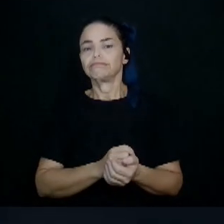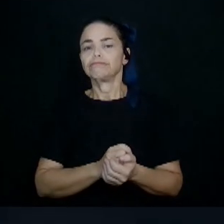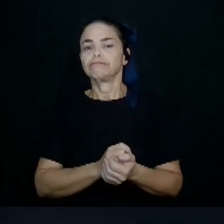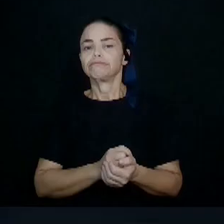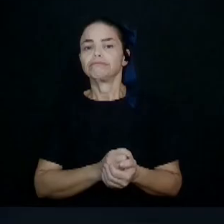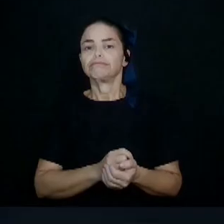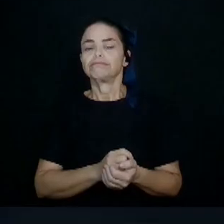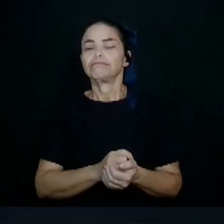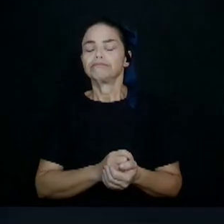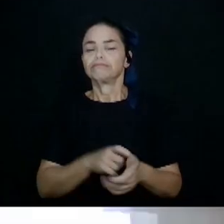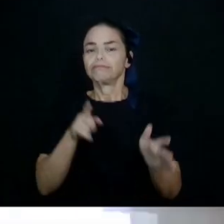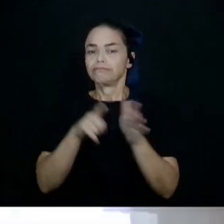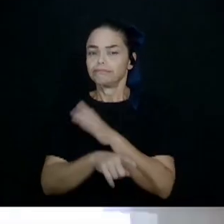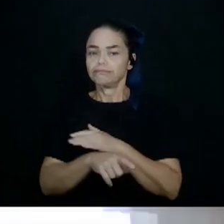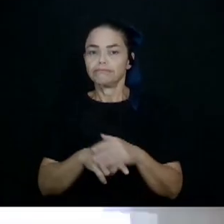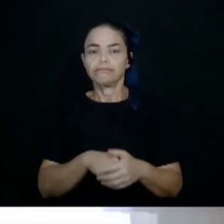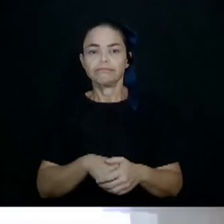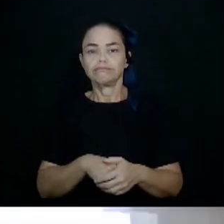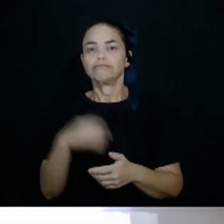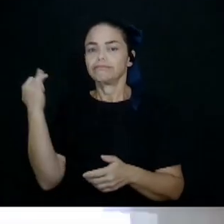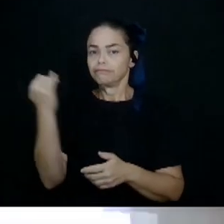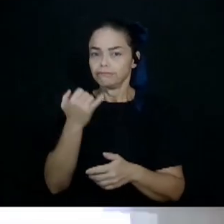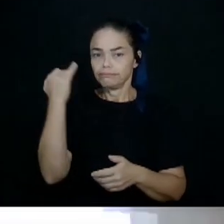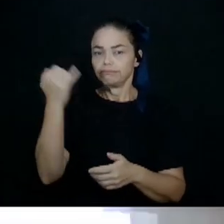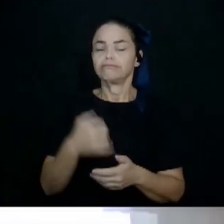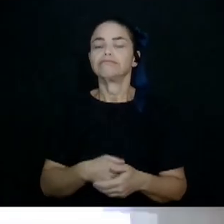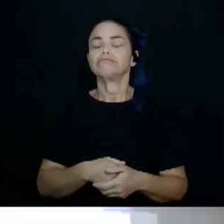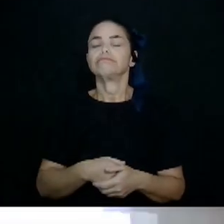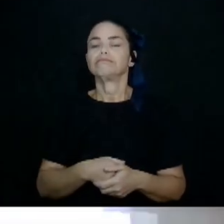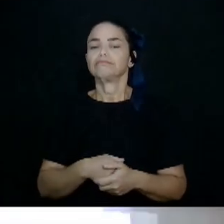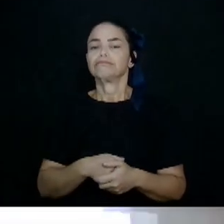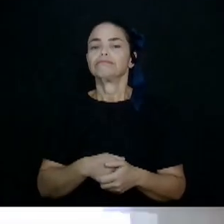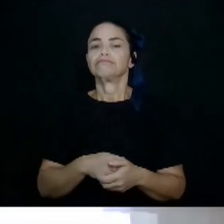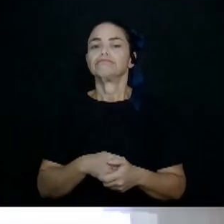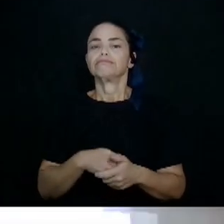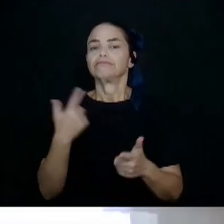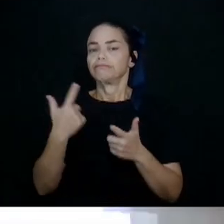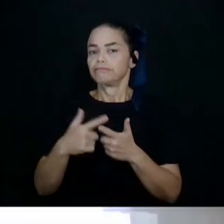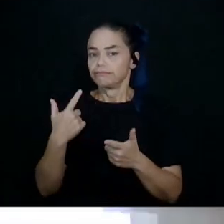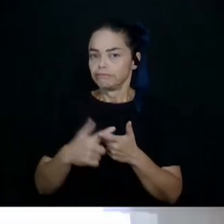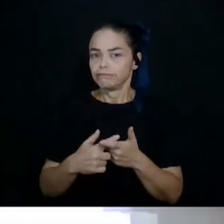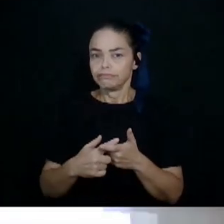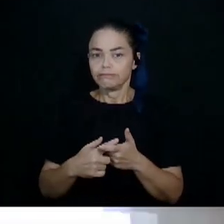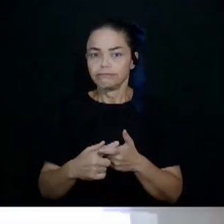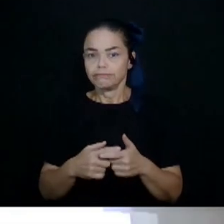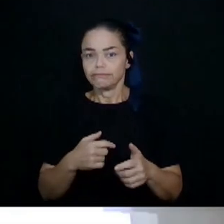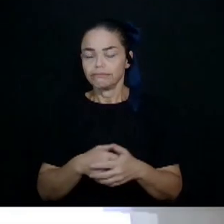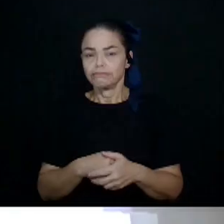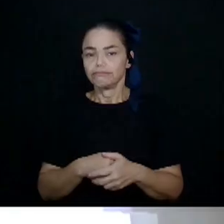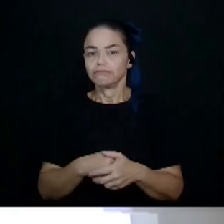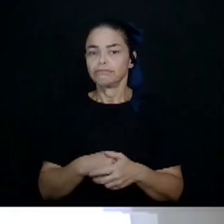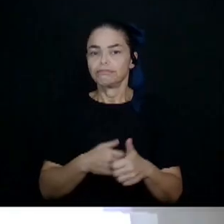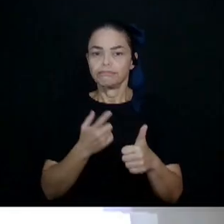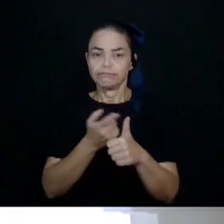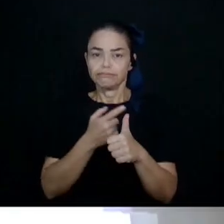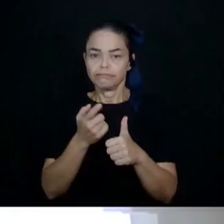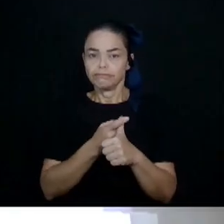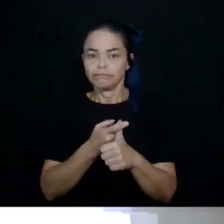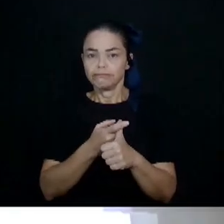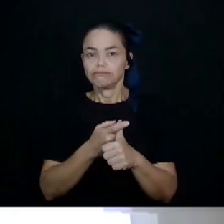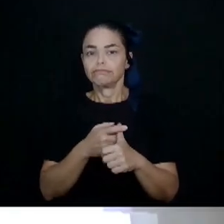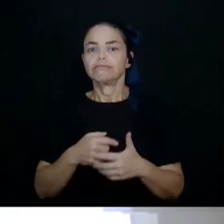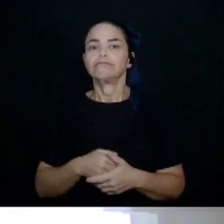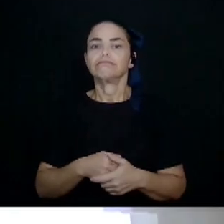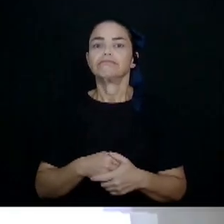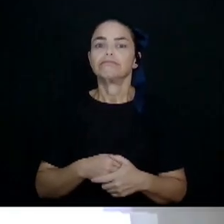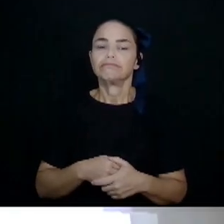Essa pergunta realmente ela é extremamente importante, né? Porque, primeiro ponto, como foi mencionado,